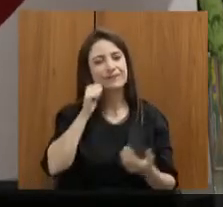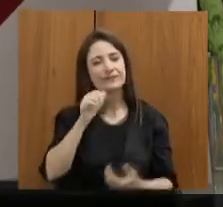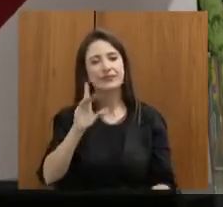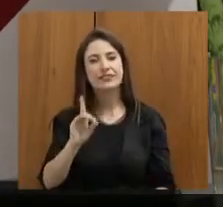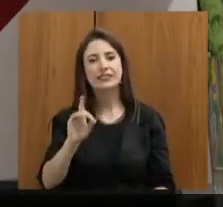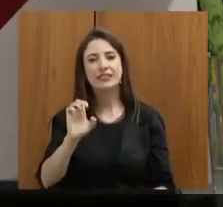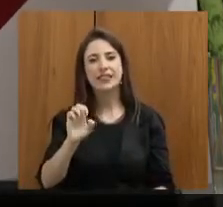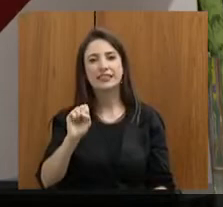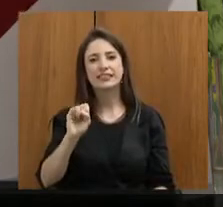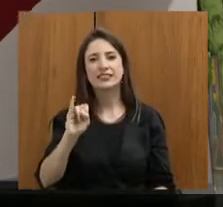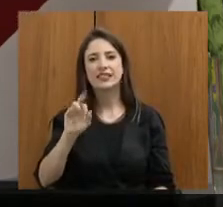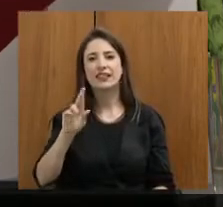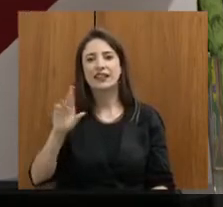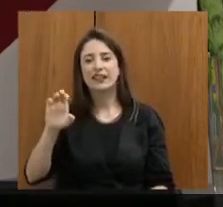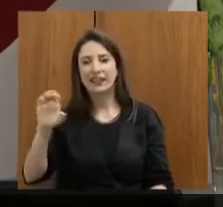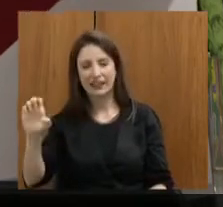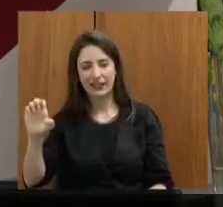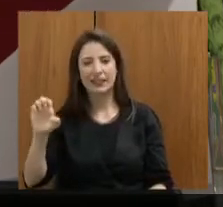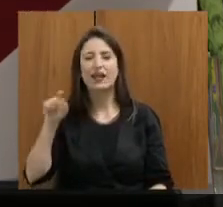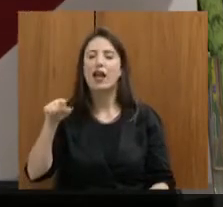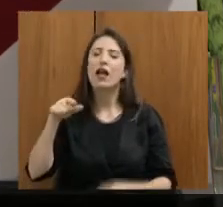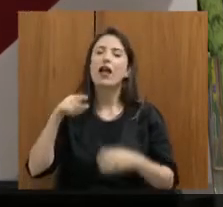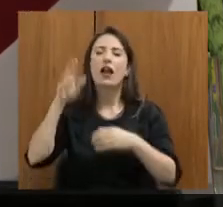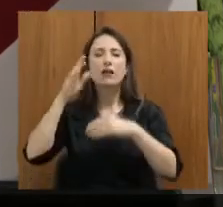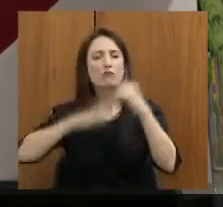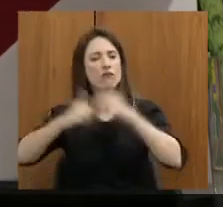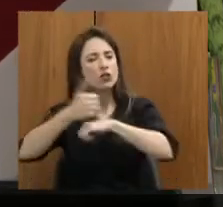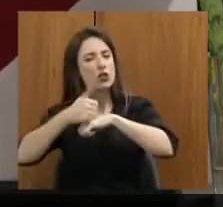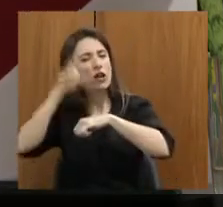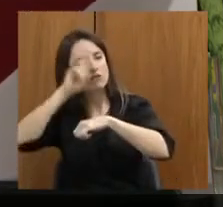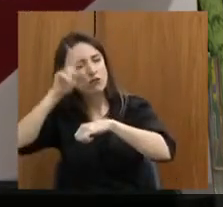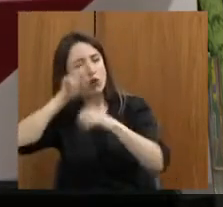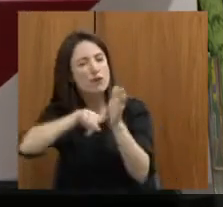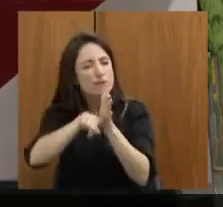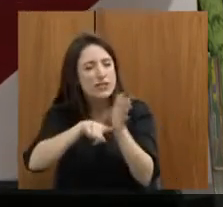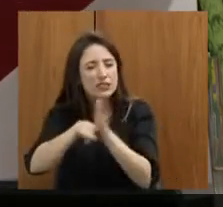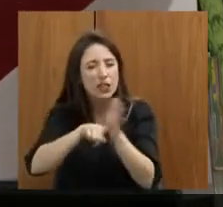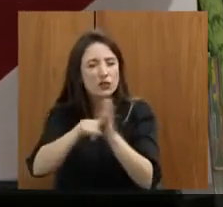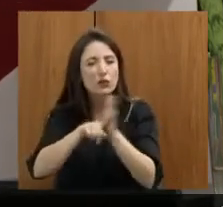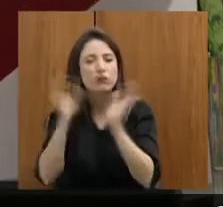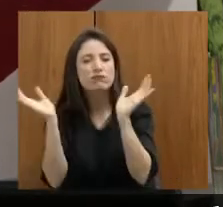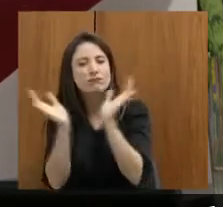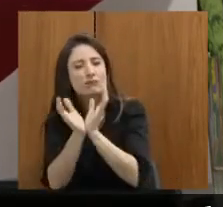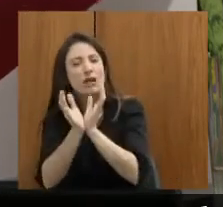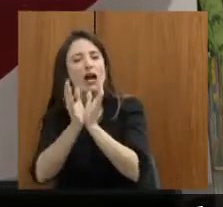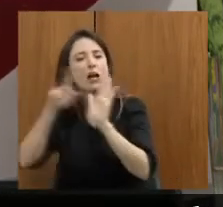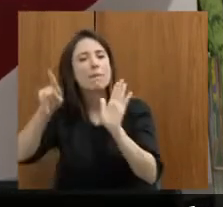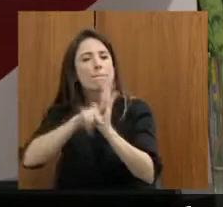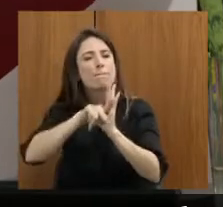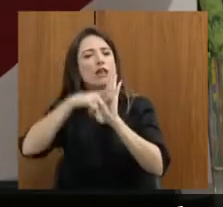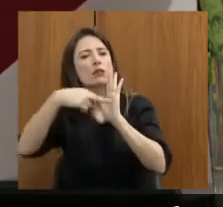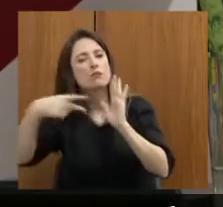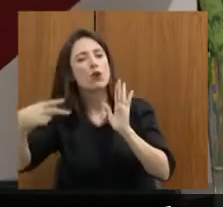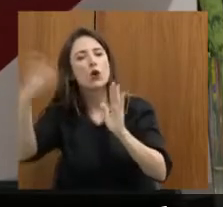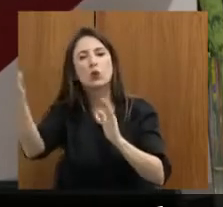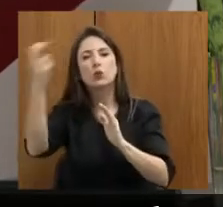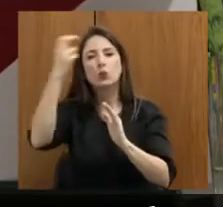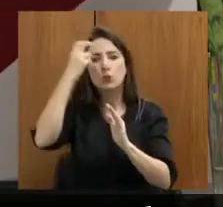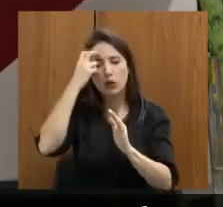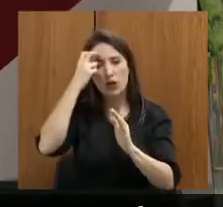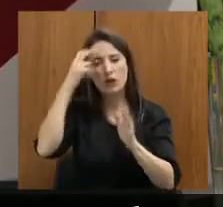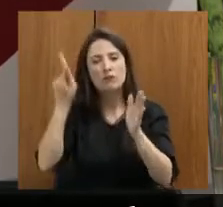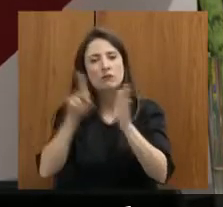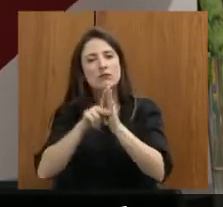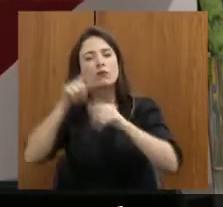ritual Ozzy Historiador e pesquisadora de políticas de patrimônio cultural do Instituto do patrimônio histórico e artístico